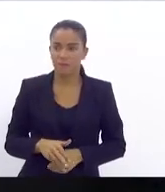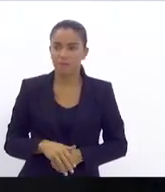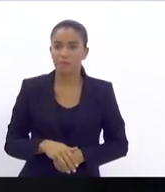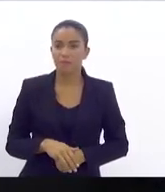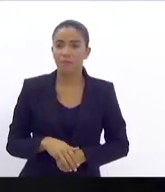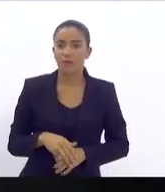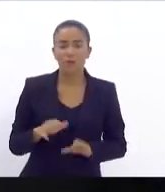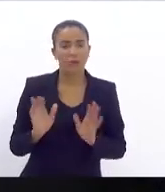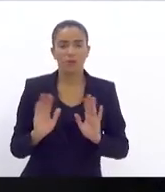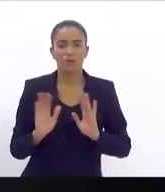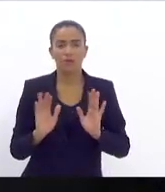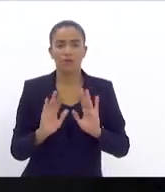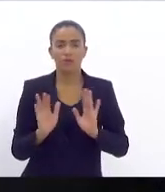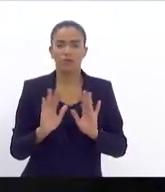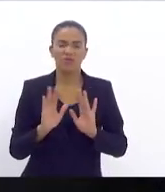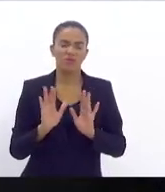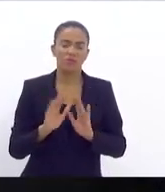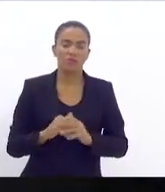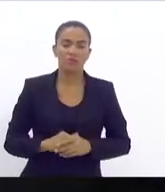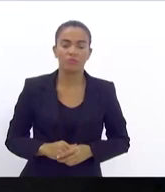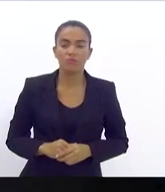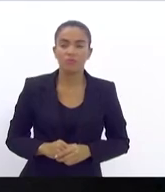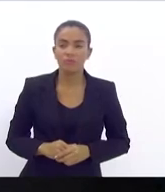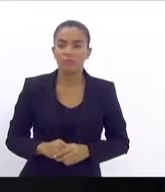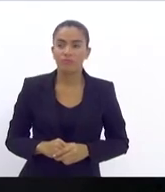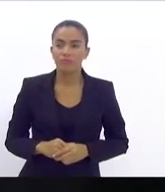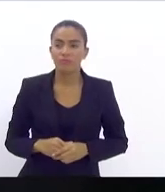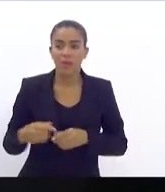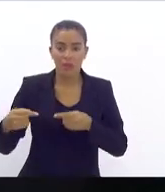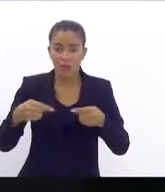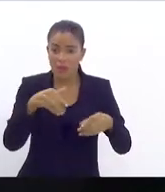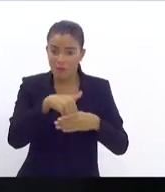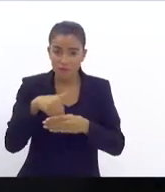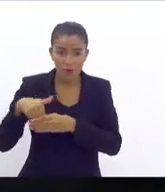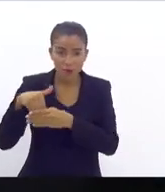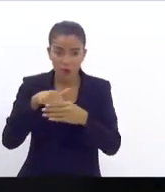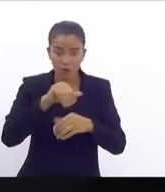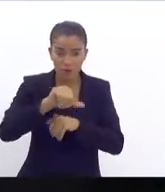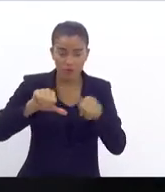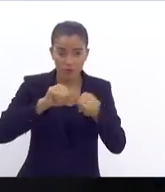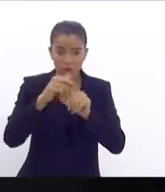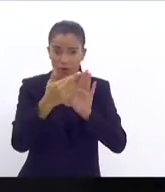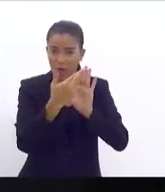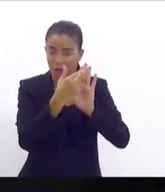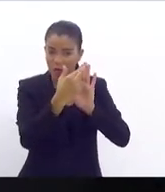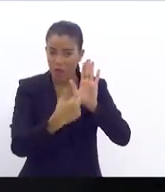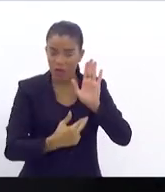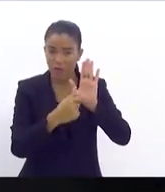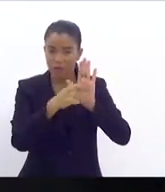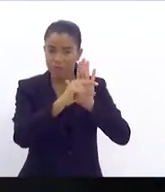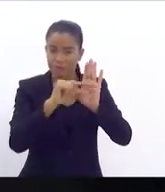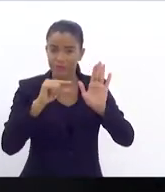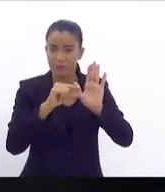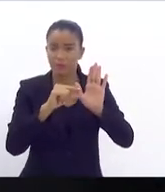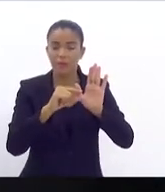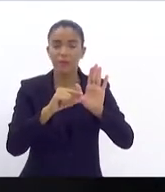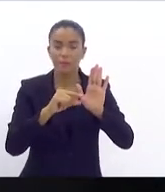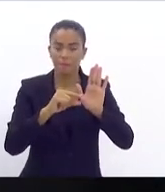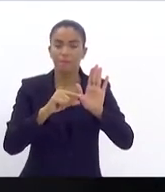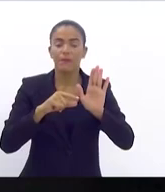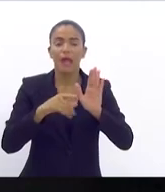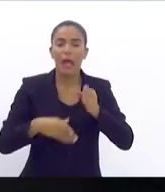essa matéria? Não, eu queria pela ordem depois. Tá. Em votação, parecer retificado pelo relator para...